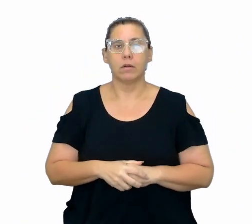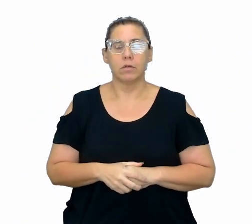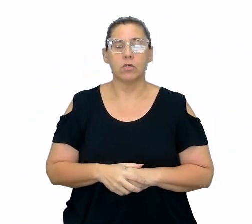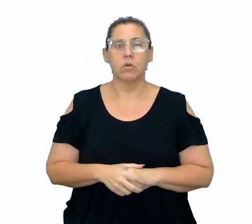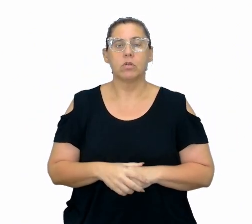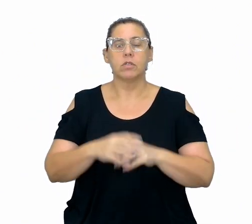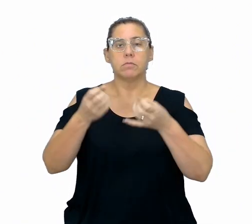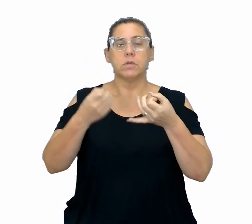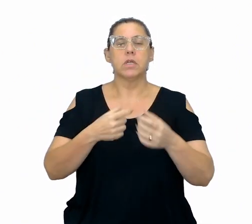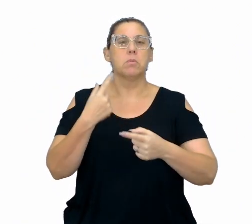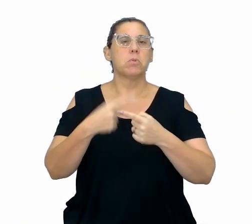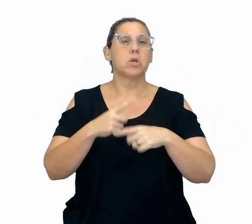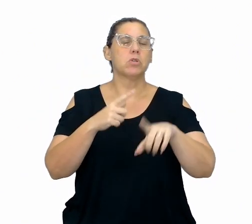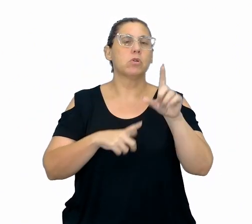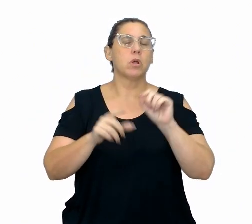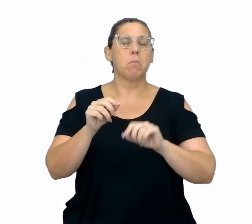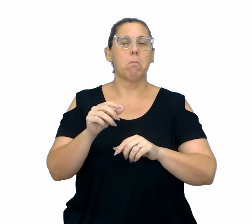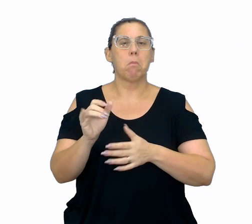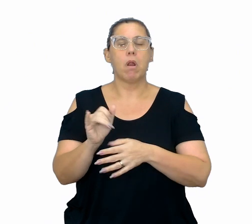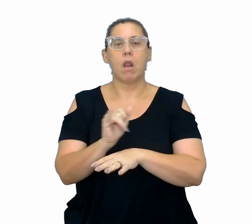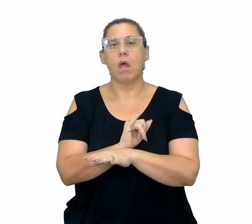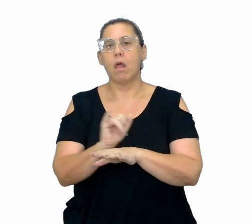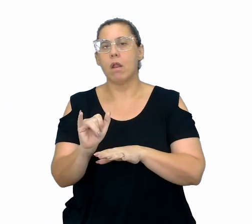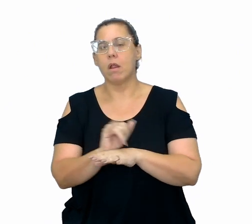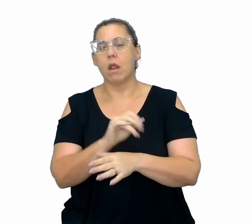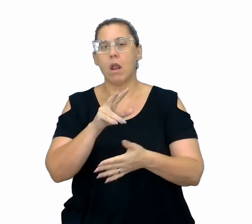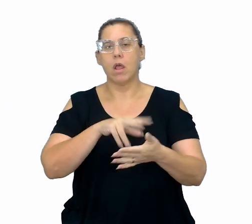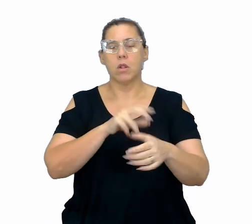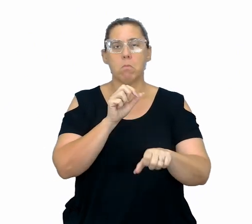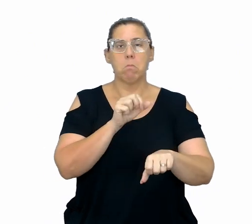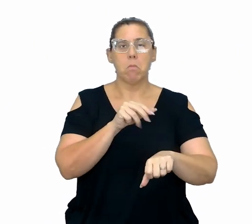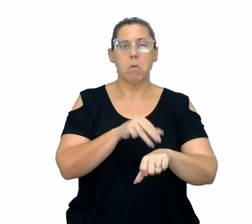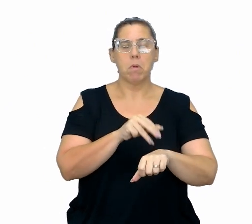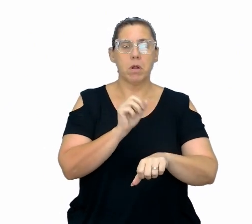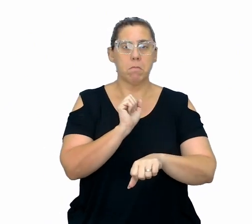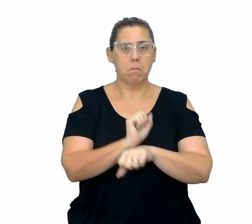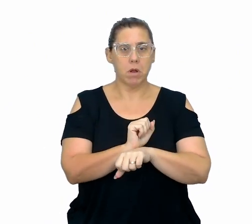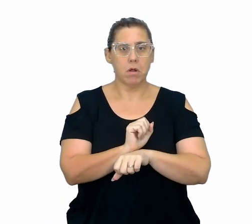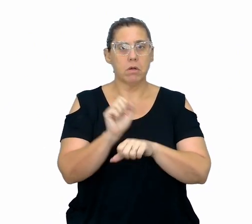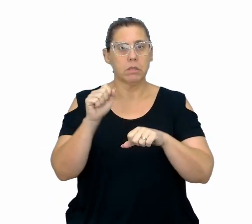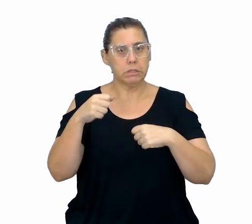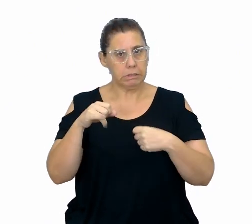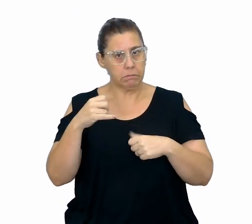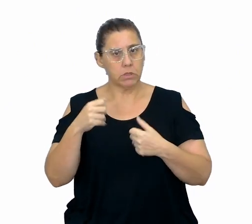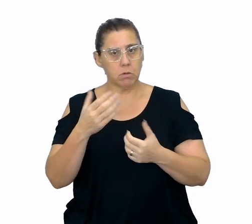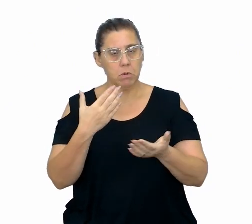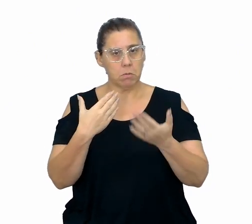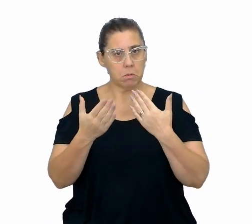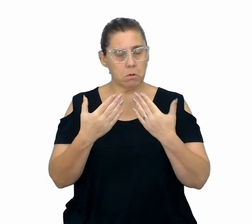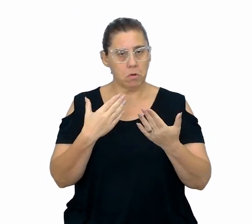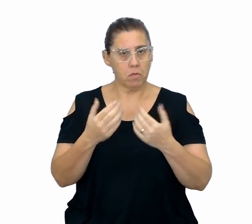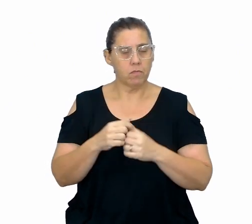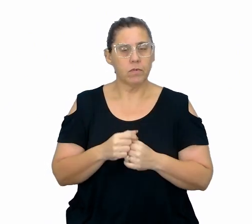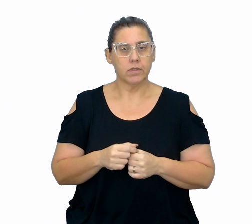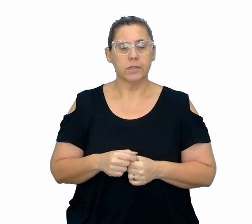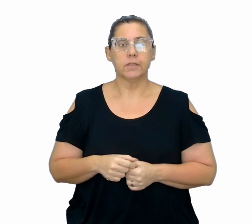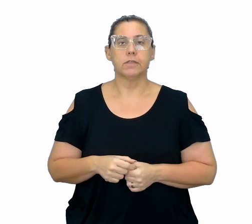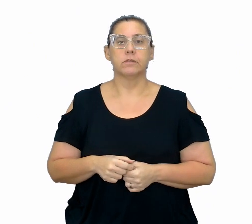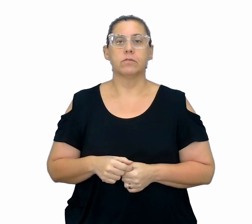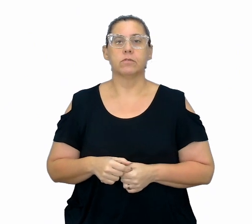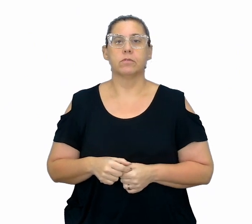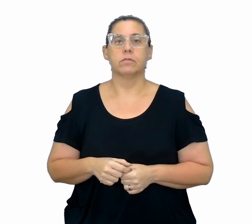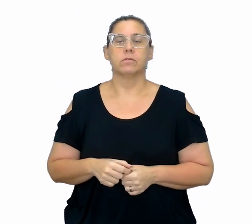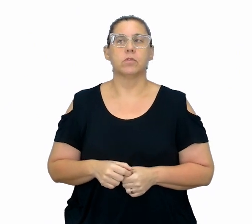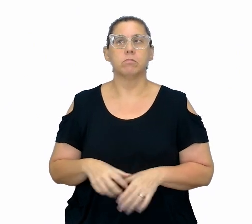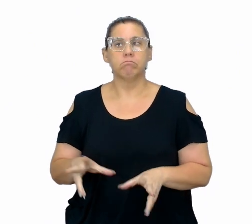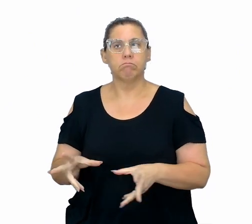escolheu, planeje a leitura considerando os momentos de pausa, se necessário, e converse sobre o que foi lido.